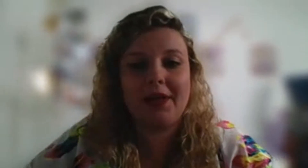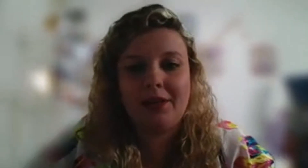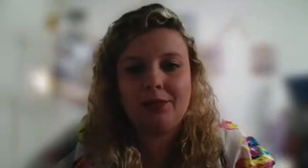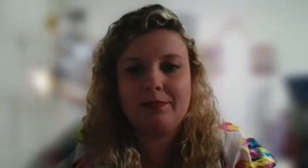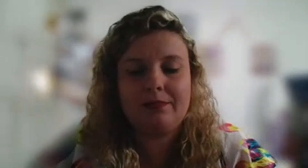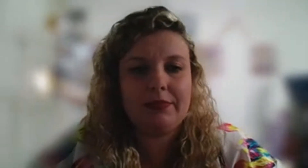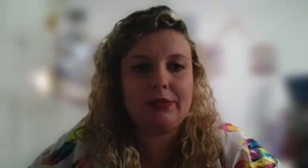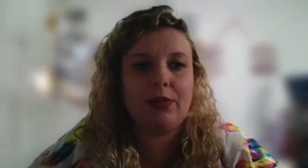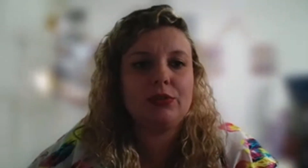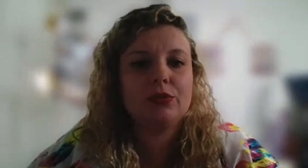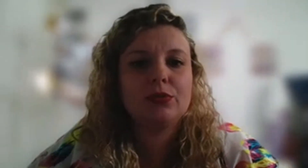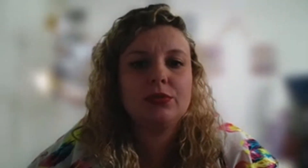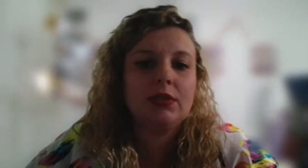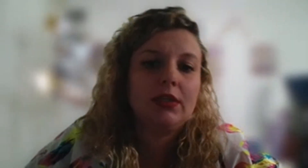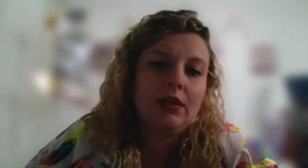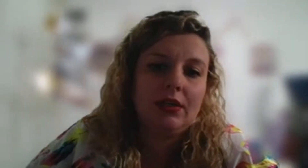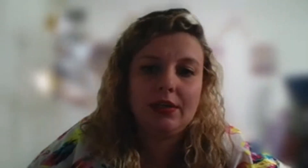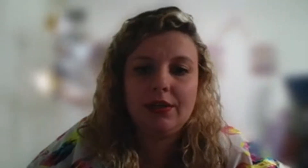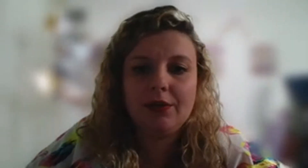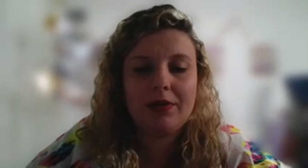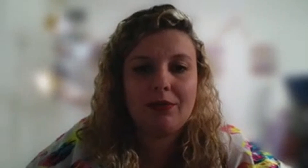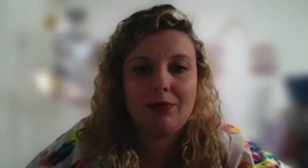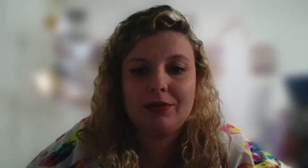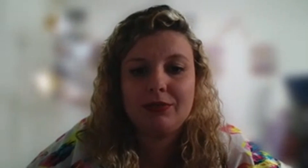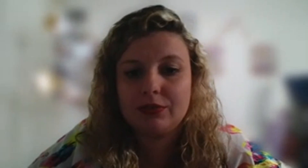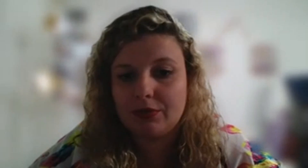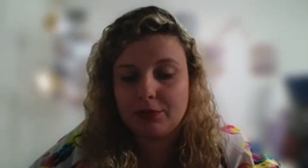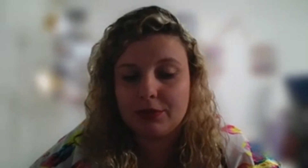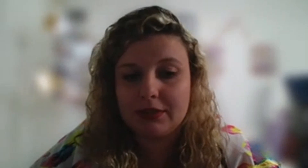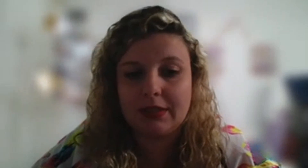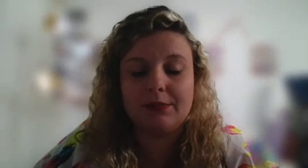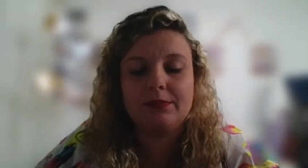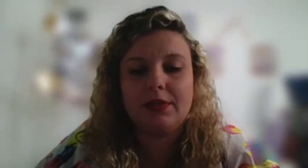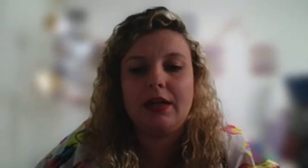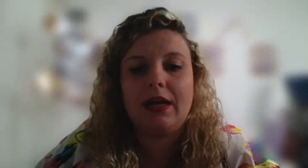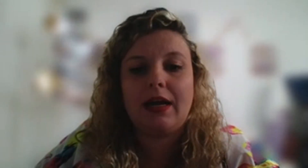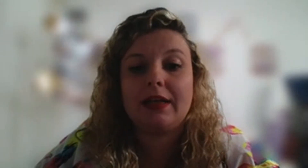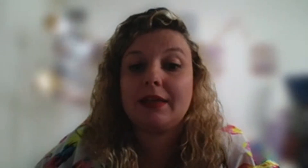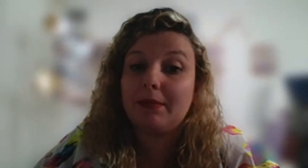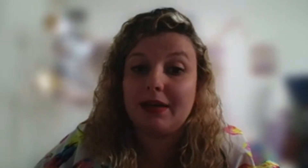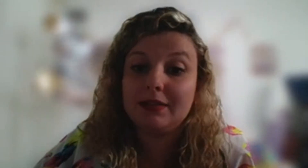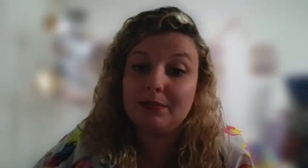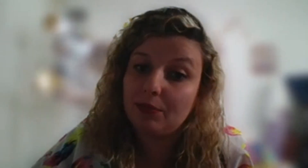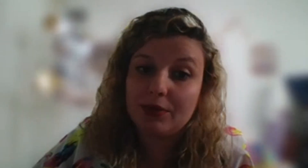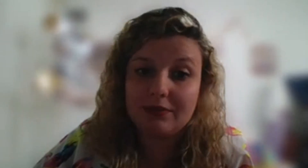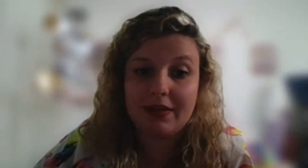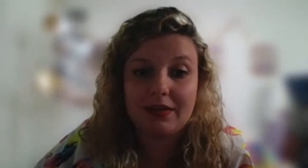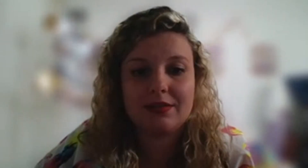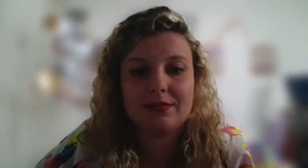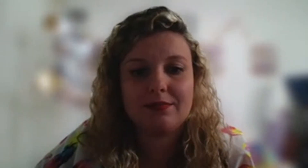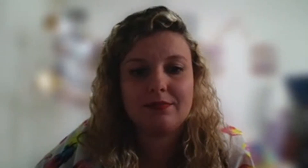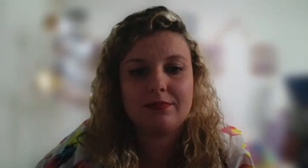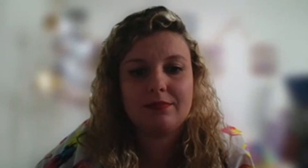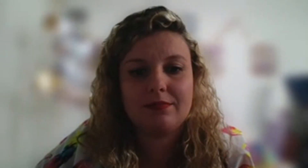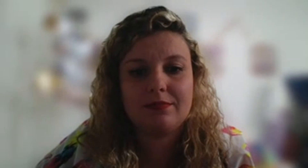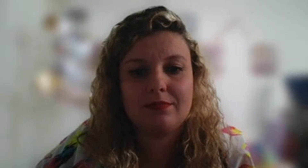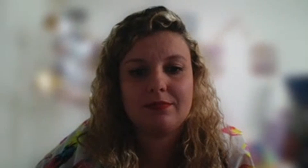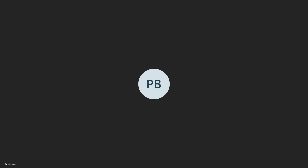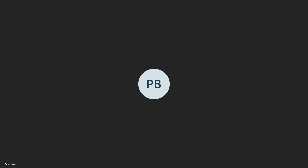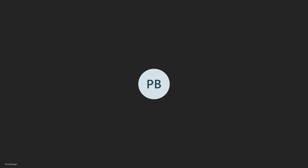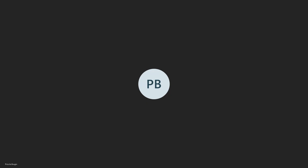novo momento, né, durante o curso. E qualquer coisa eu estou à disposição. Até mais e boas férias.